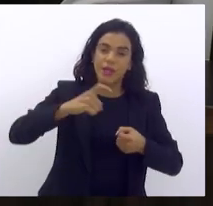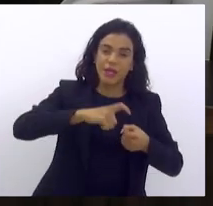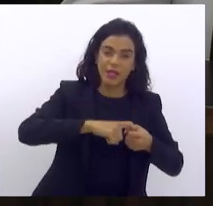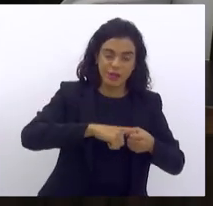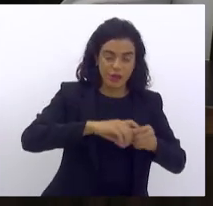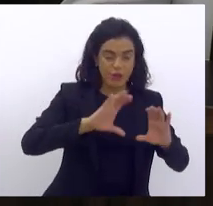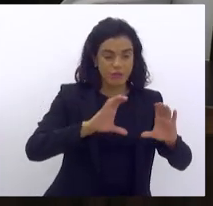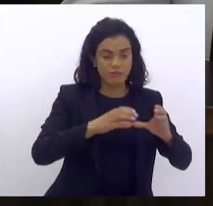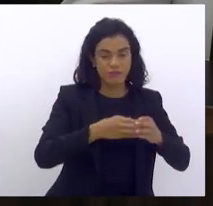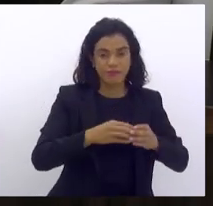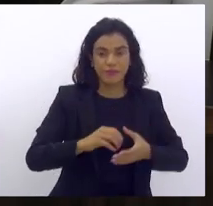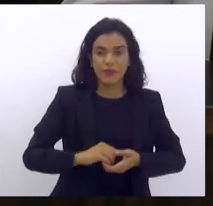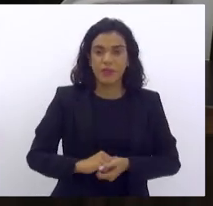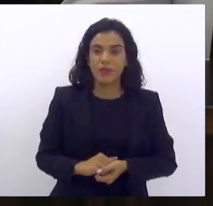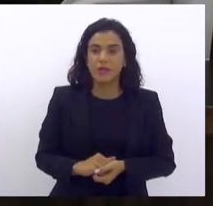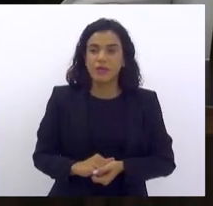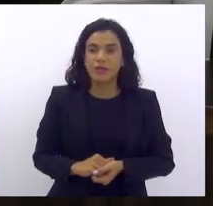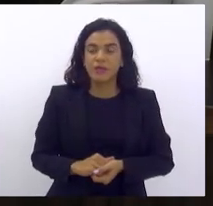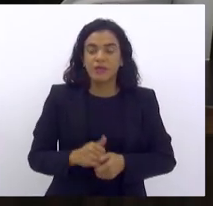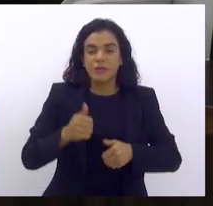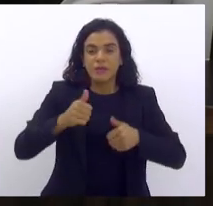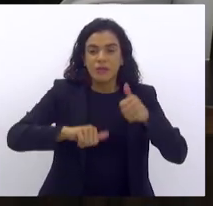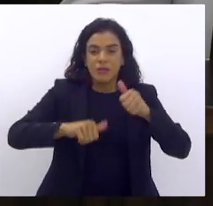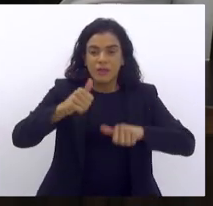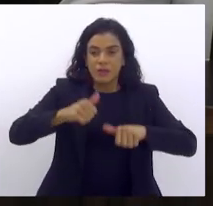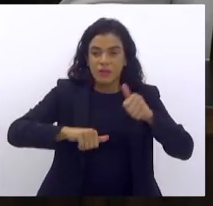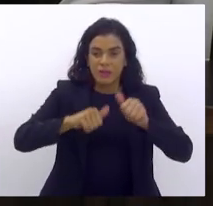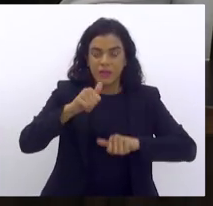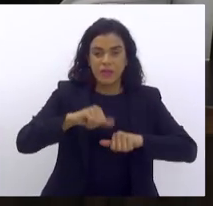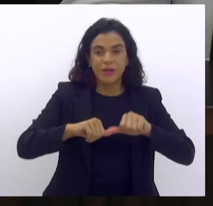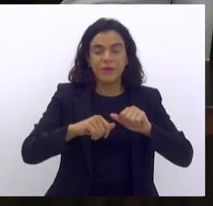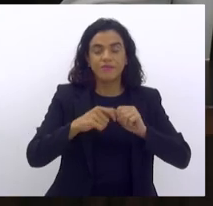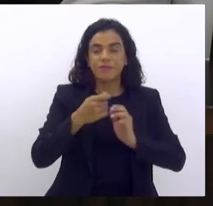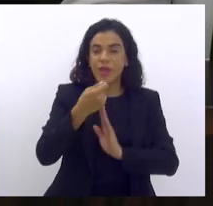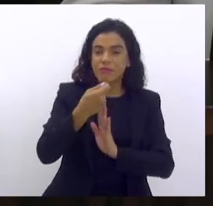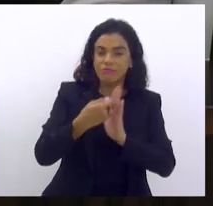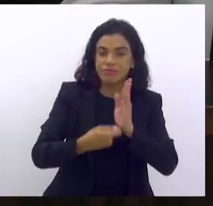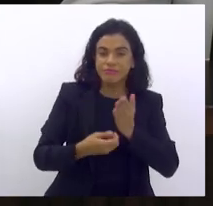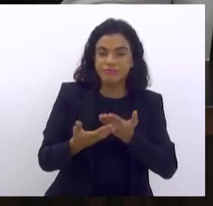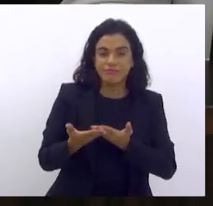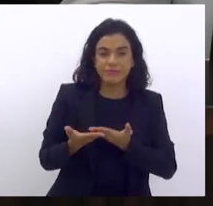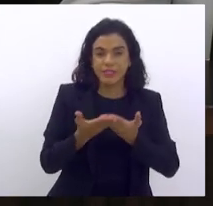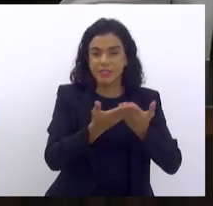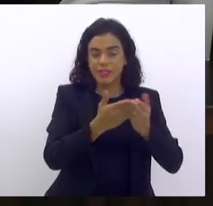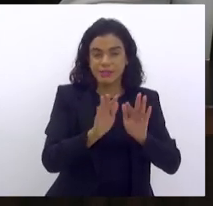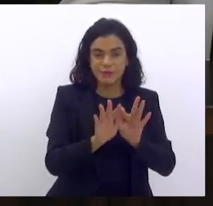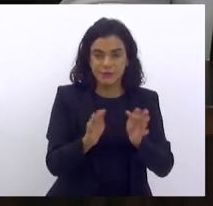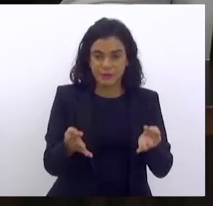órgão para elaborar a indicação simples.